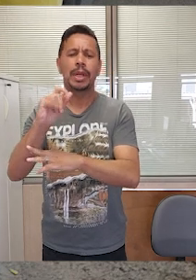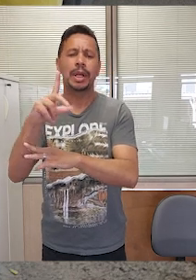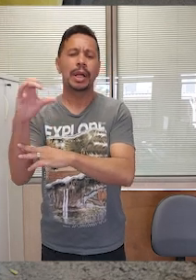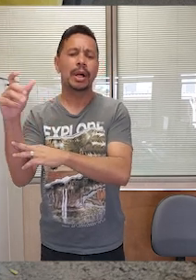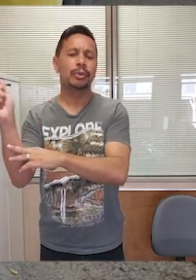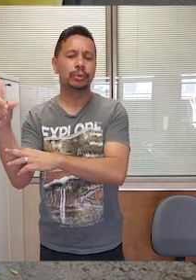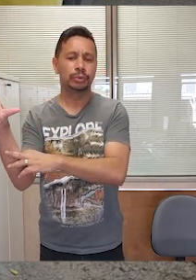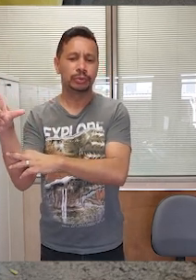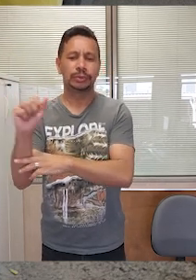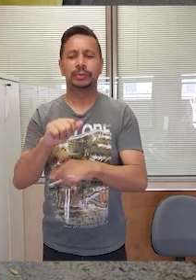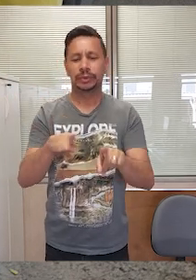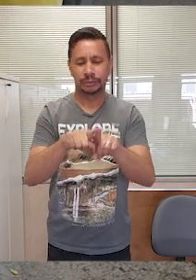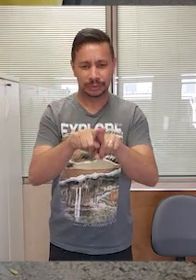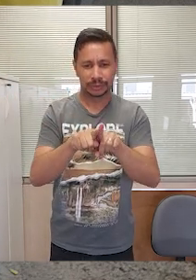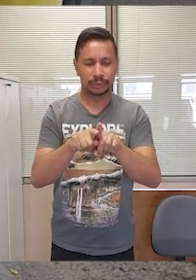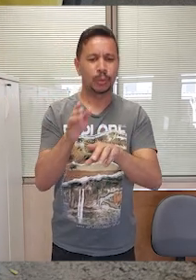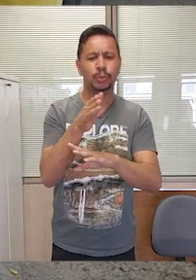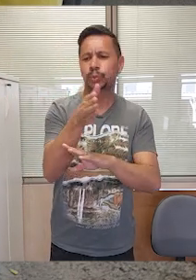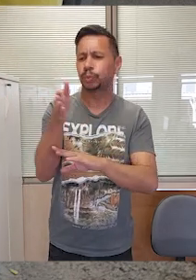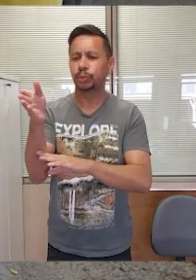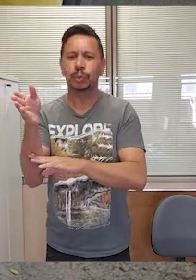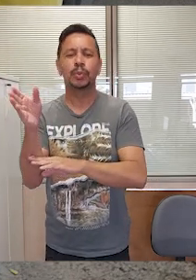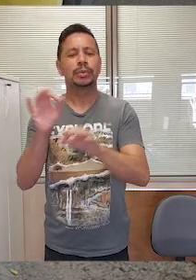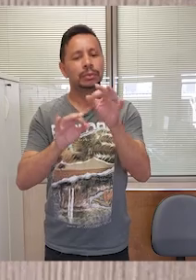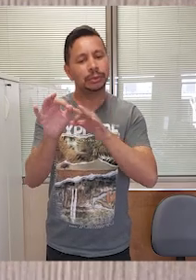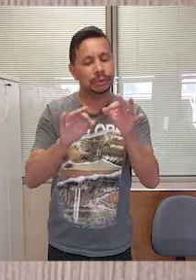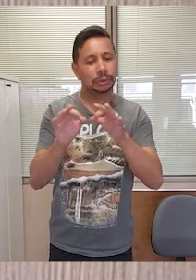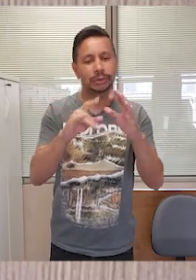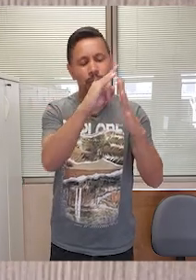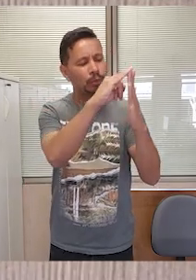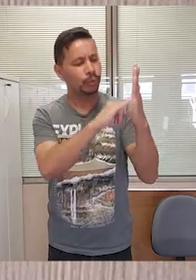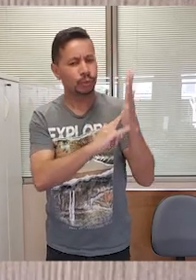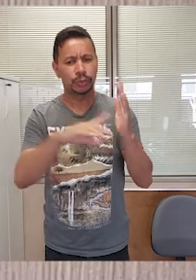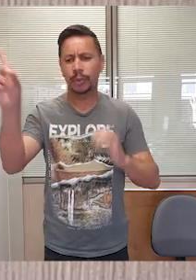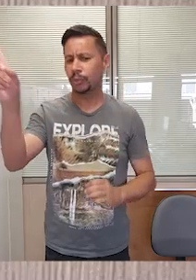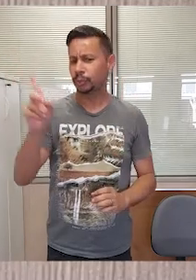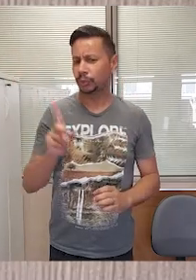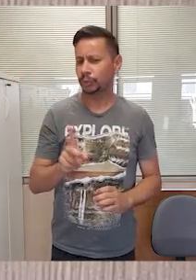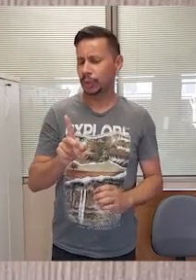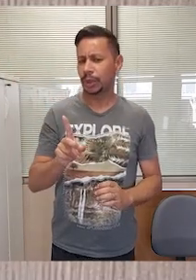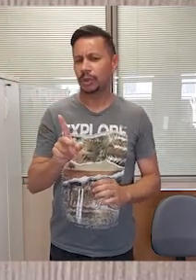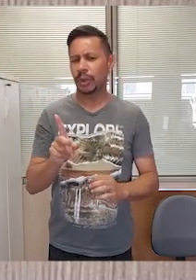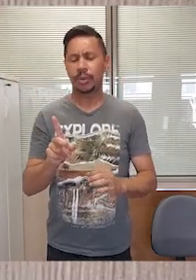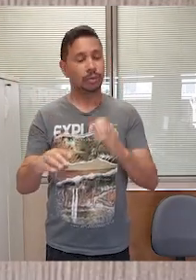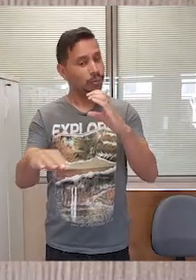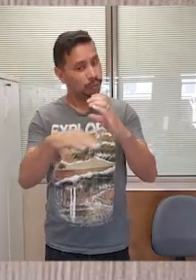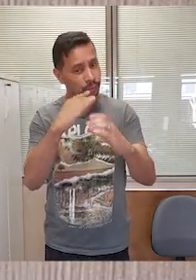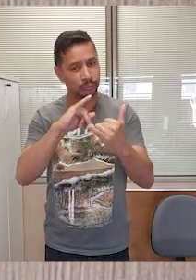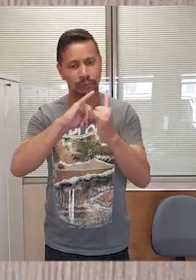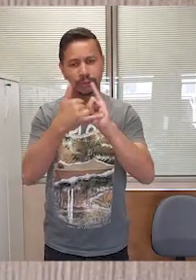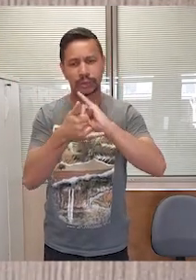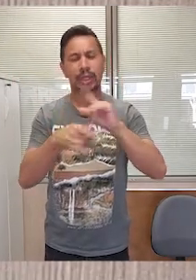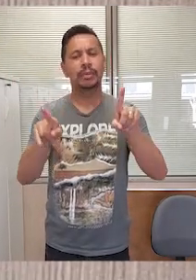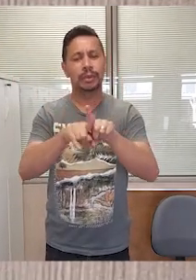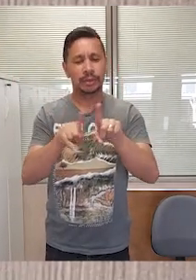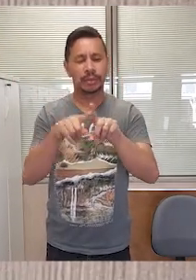e Little Indústria. Para participar do seminário, basta se inscrever com um dos nossos diretores ou diretoras, ou pelo